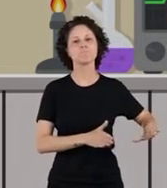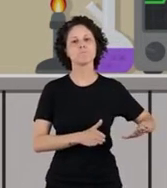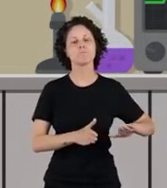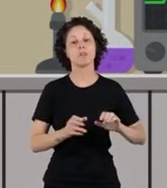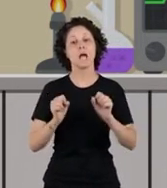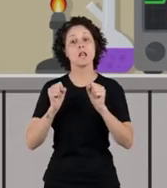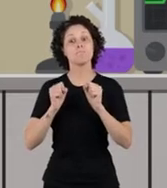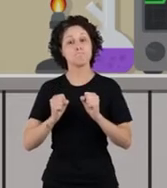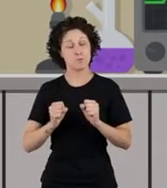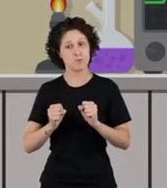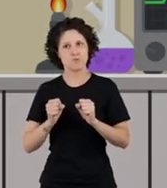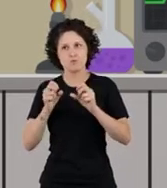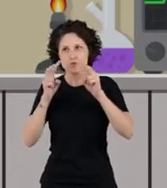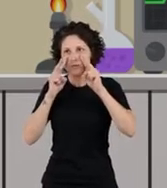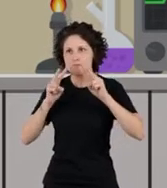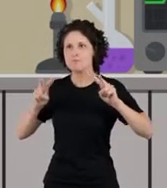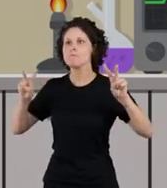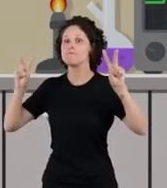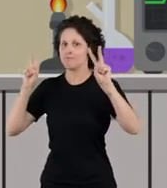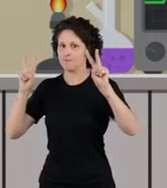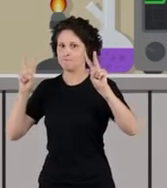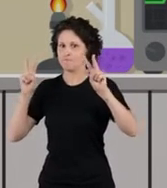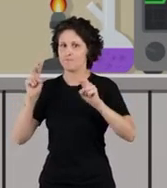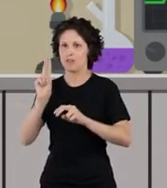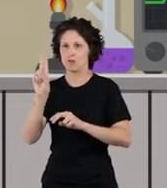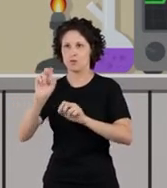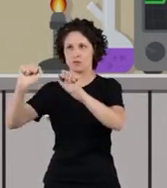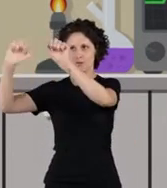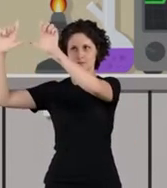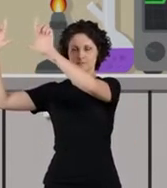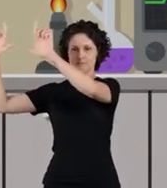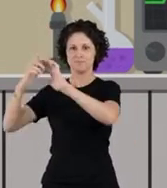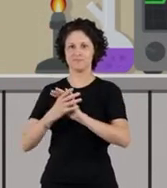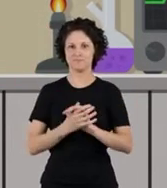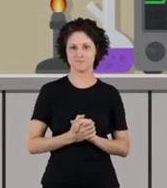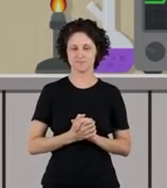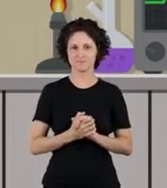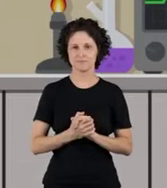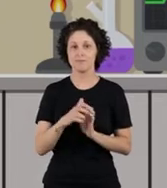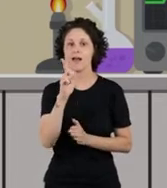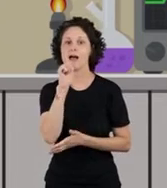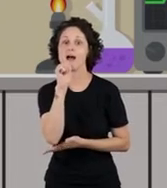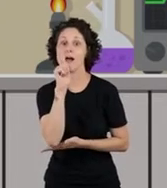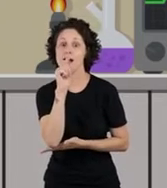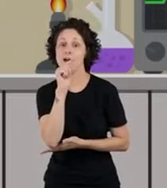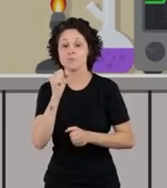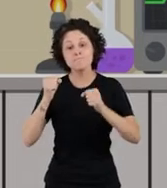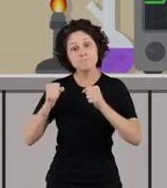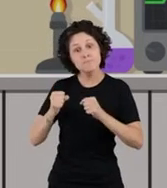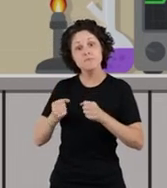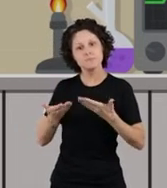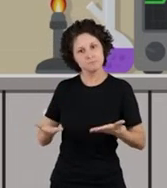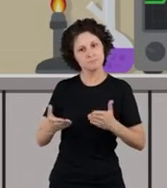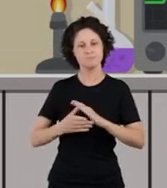uma substância volta a ficar no seu estado inicial. Essa é uma transformação reversível. Isso acontece